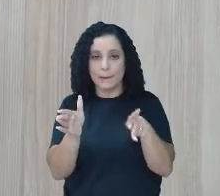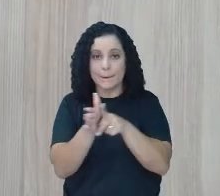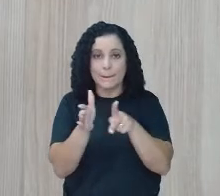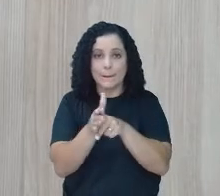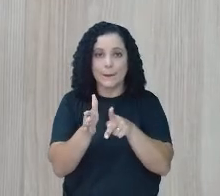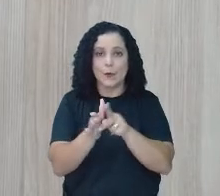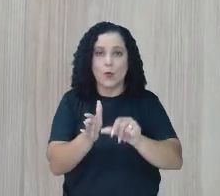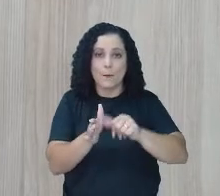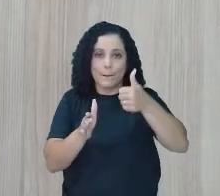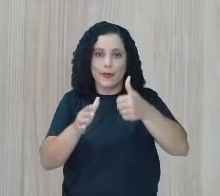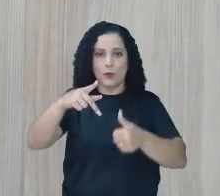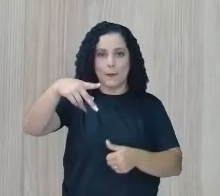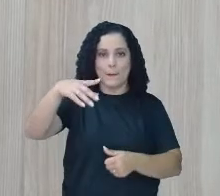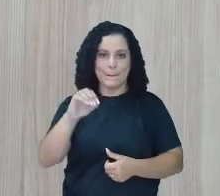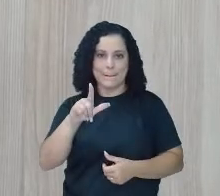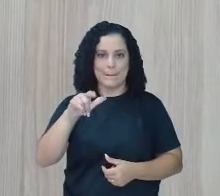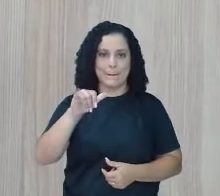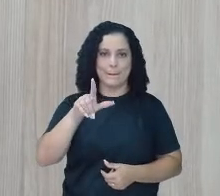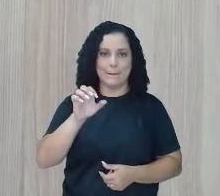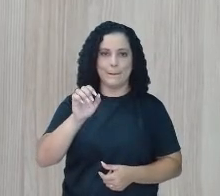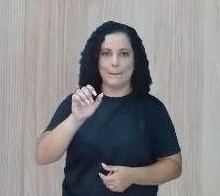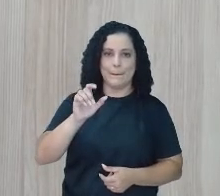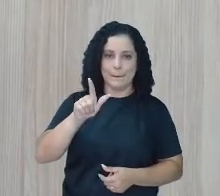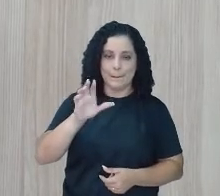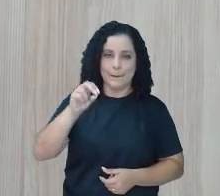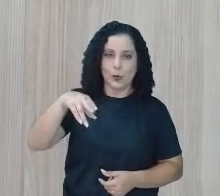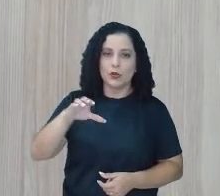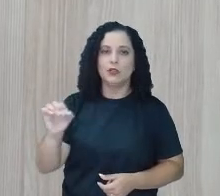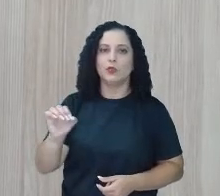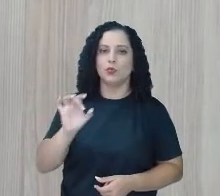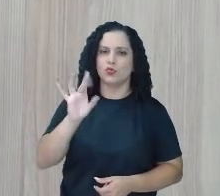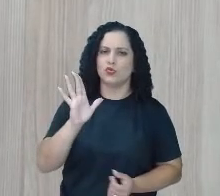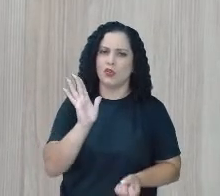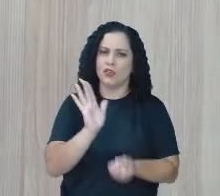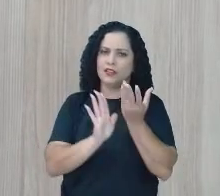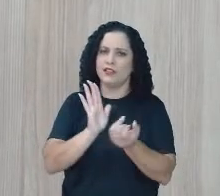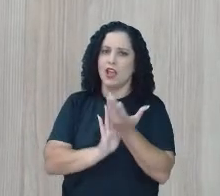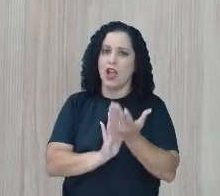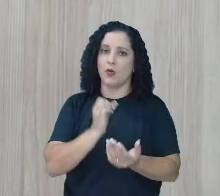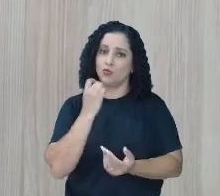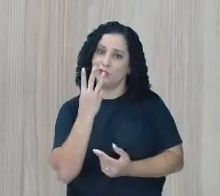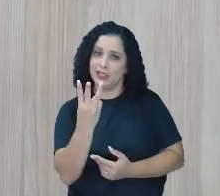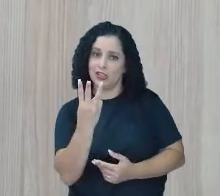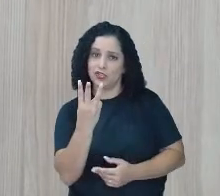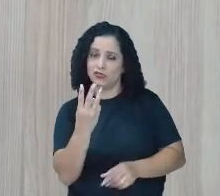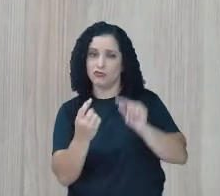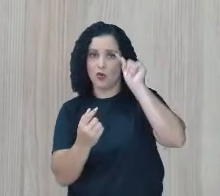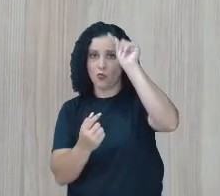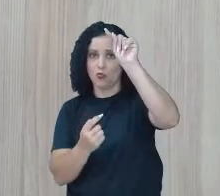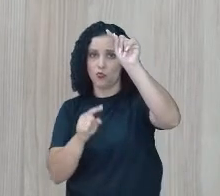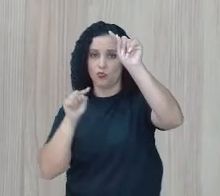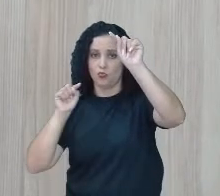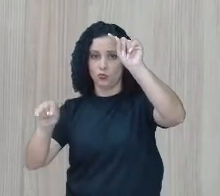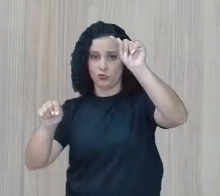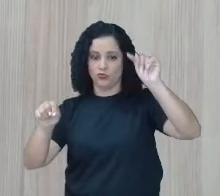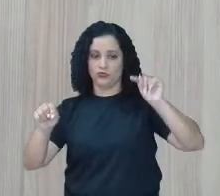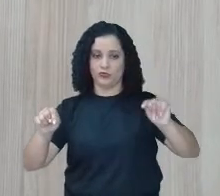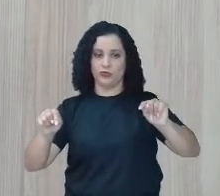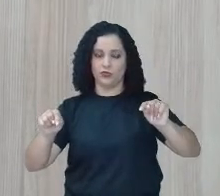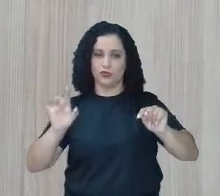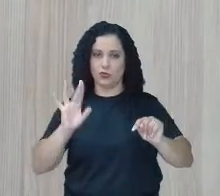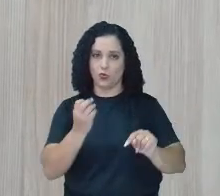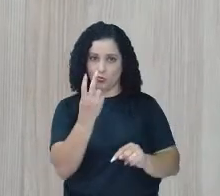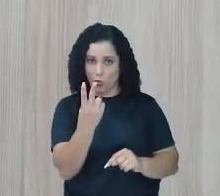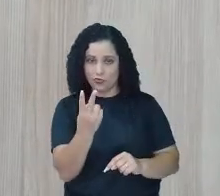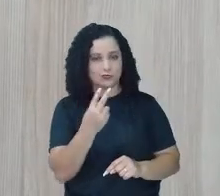ele é o primeiro polígono, certo? Você só pode construir um polígono com 3 lados, no mínimo, certo? Com 2 lados você